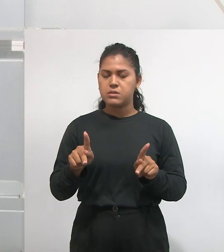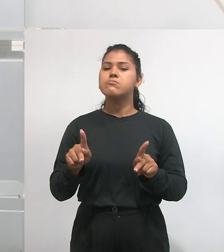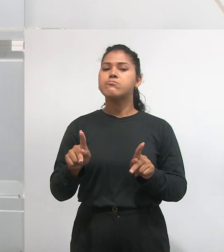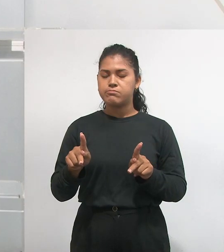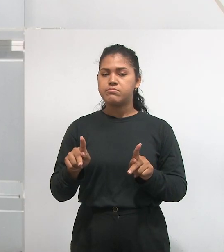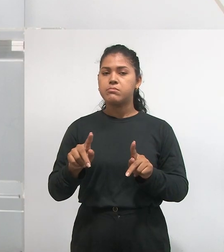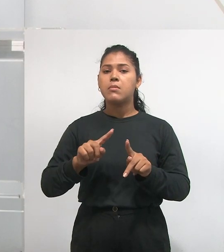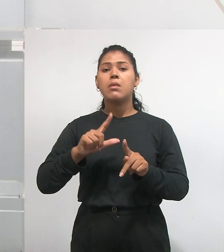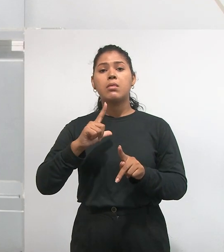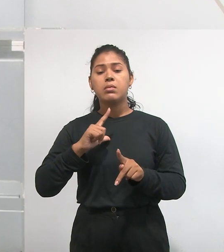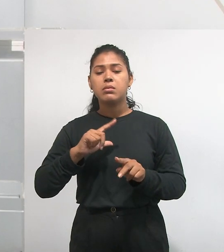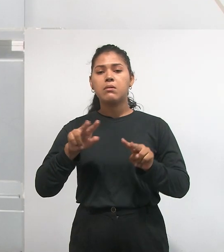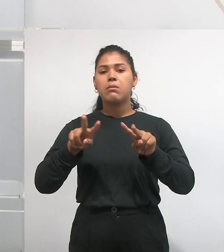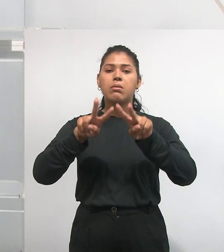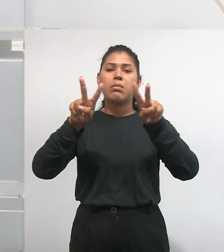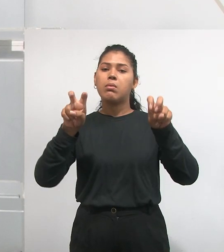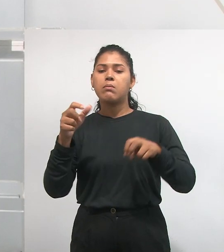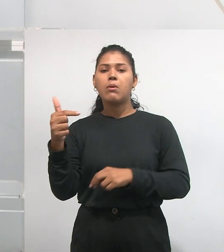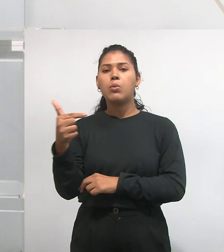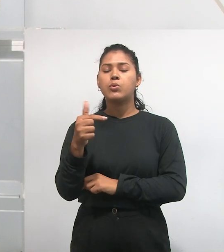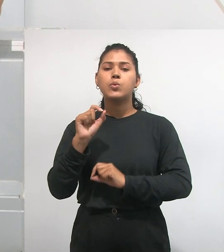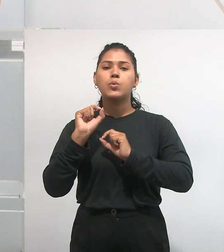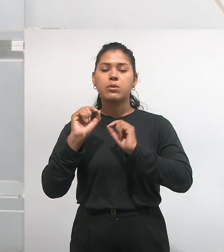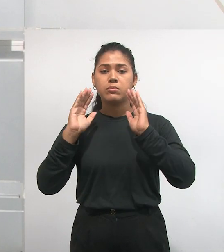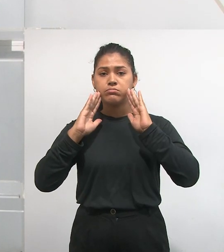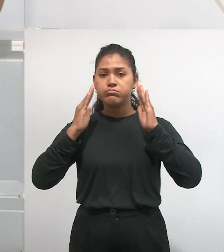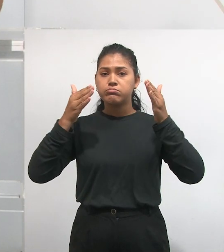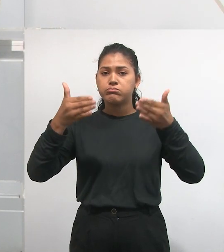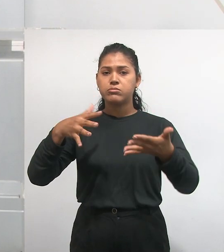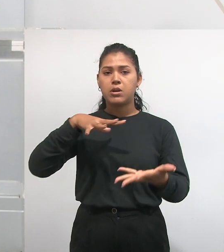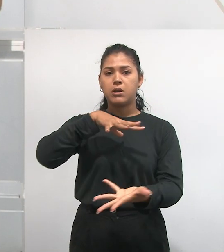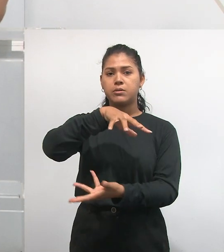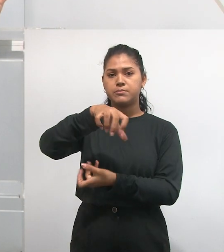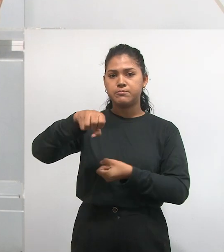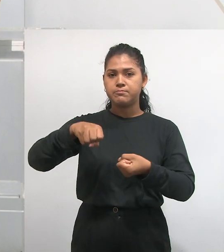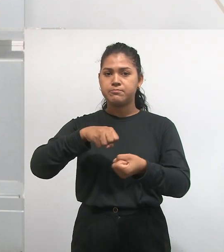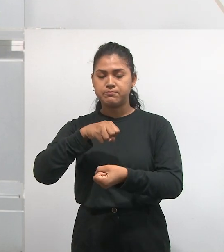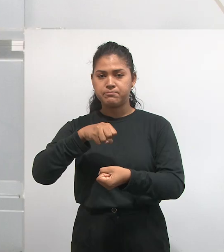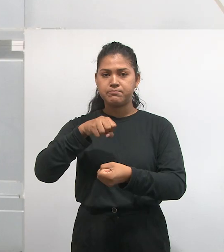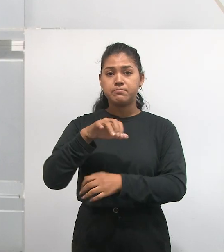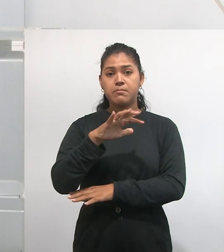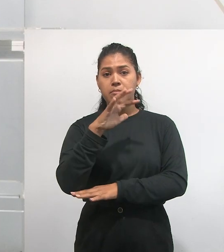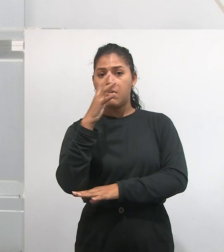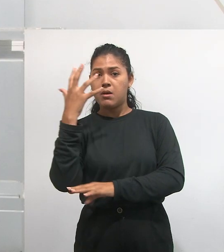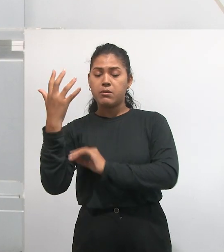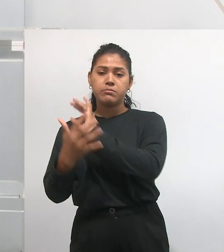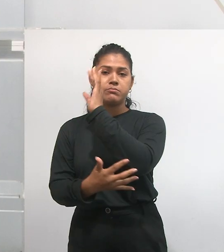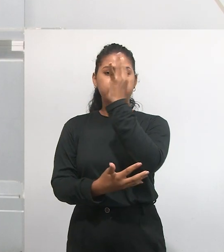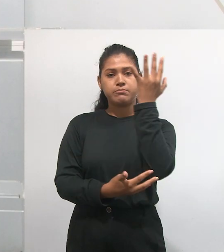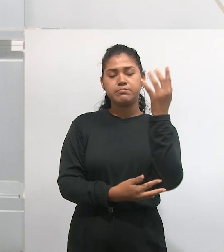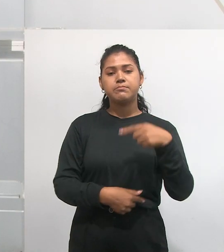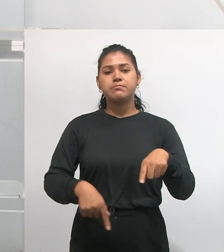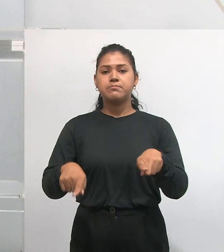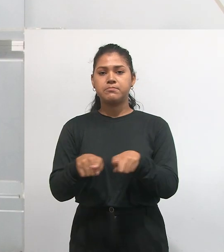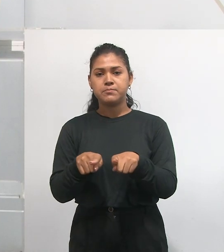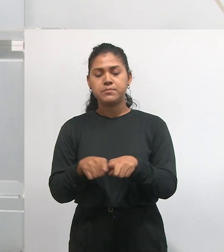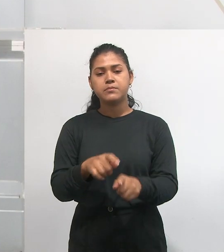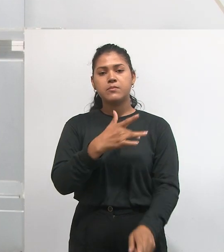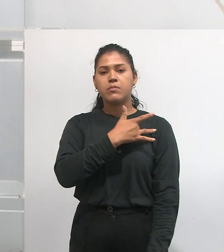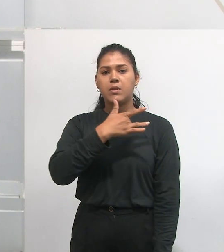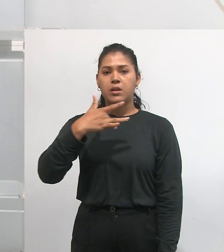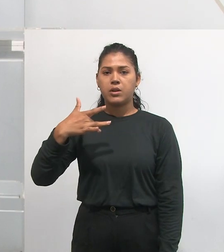dessa disciplina vai ser, né, a sustentabilidade, o meio ambiente e a saúde pública,